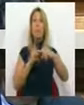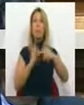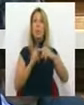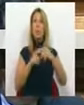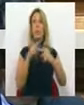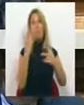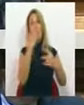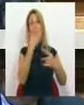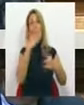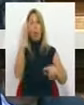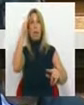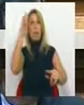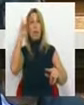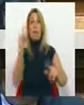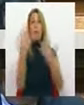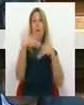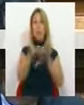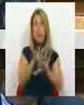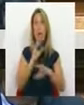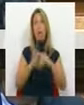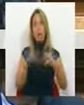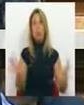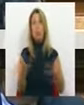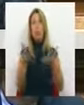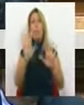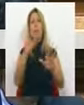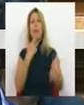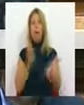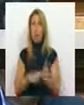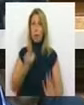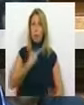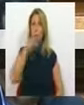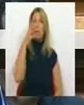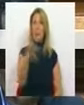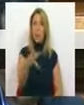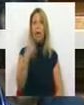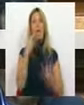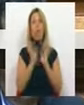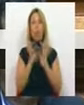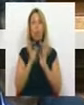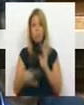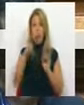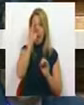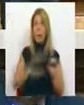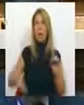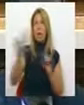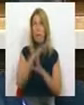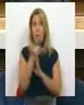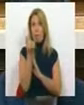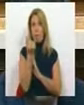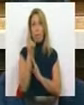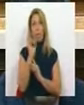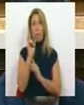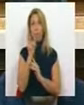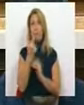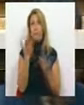integrada e potenciadora, manda a verdade que se diga que este Fundo Ambiental, além de curta em dotação para tudo o que pretende abranger,